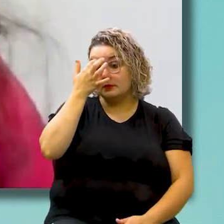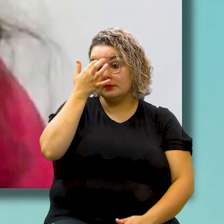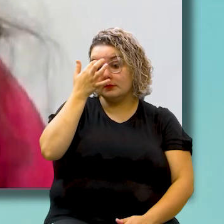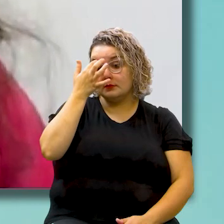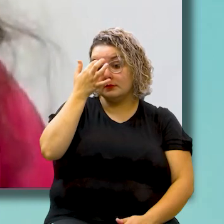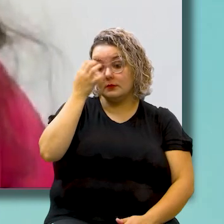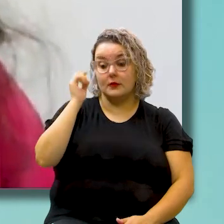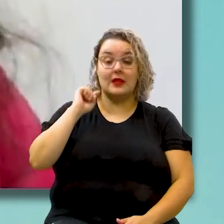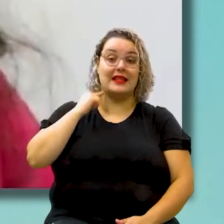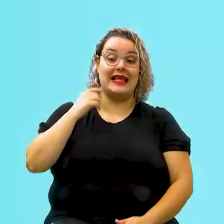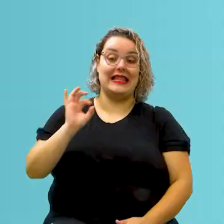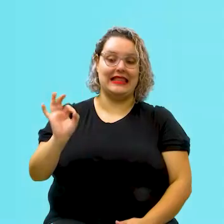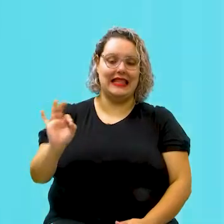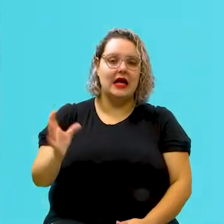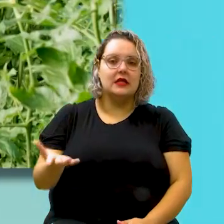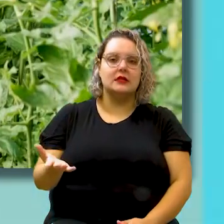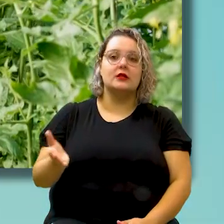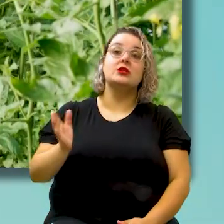chegar a não descartar nada,